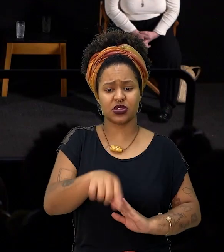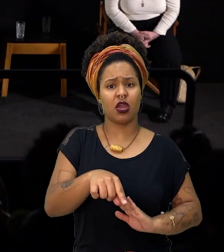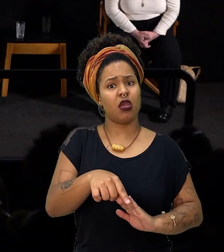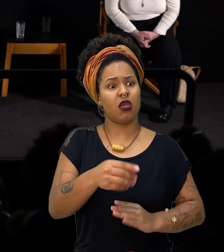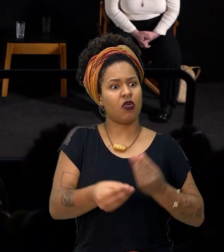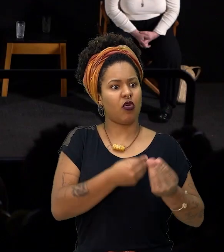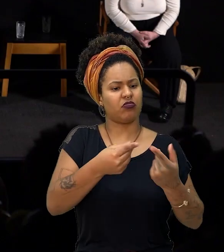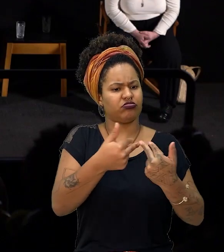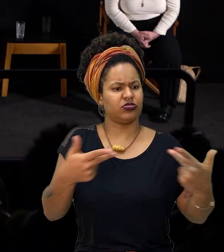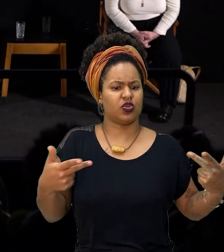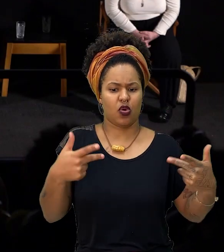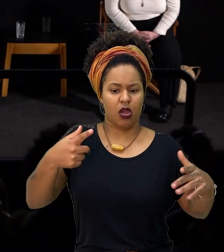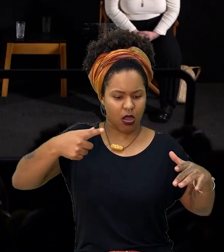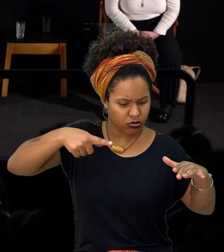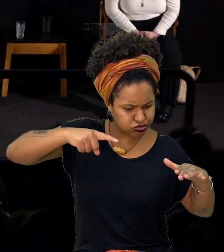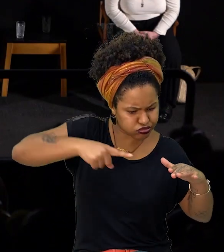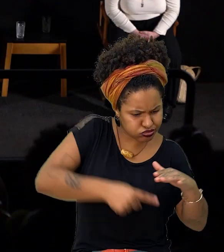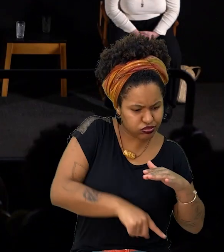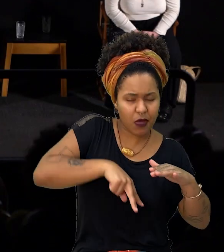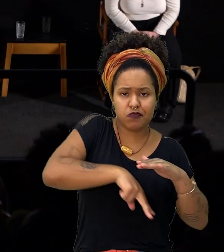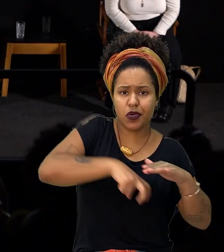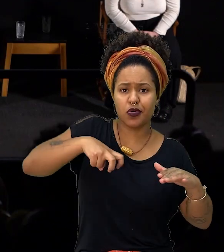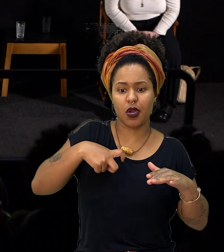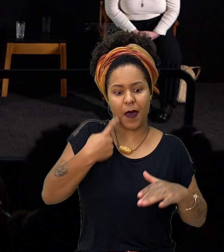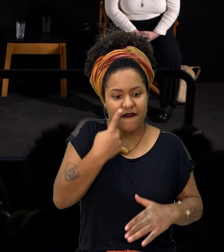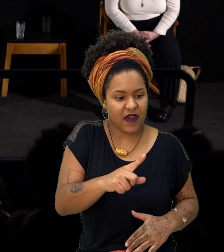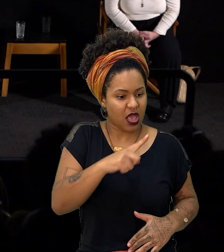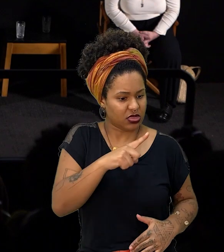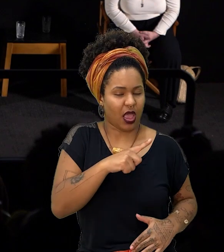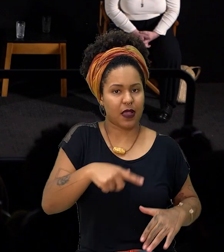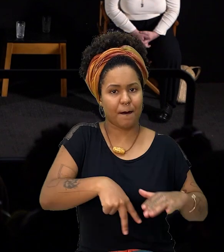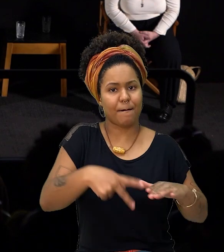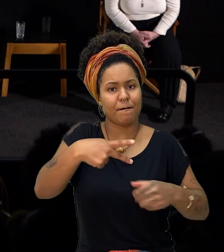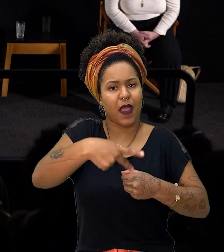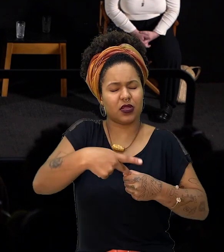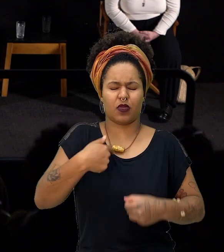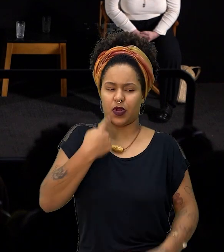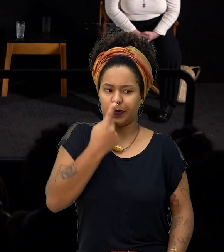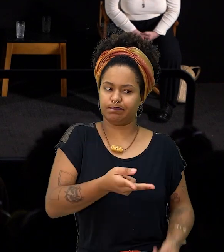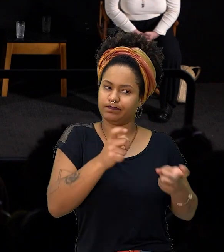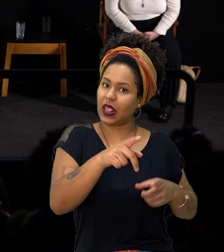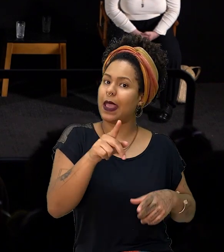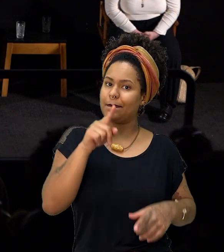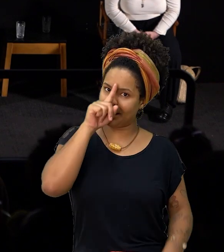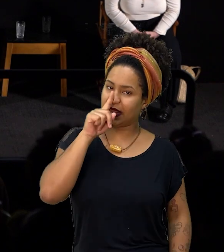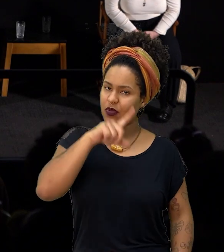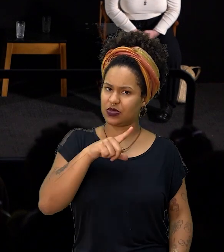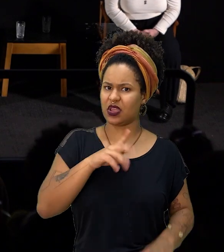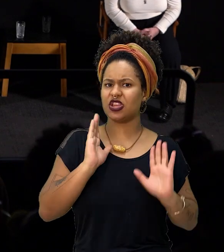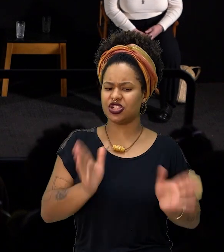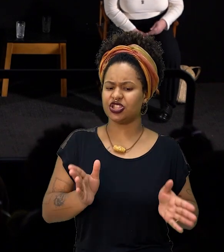sonda ali no fundo para ver se sai petróleo. E isso aí é um empreendimento perigoso. A sonda já teve outras sondas que